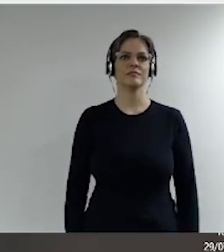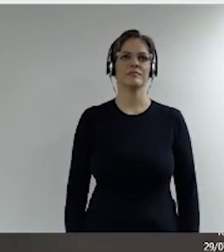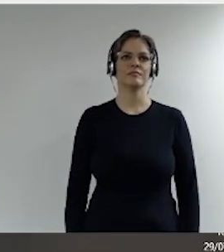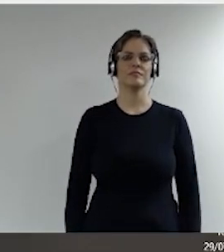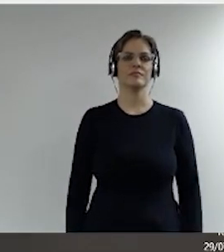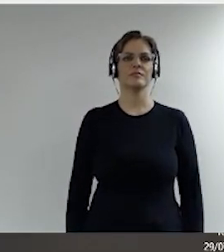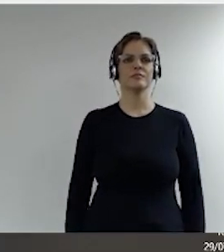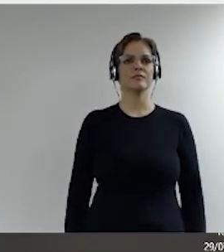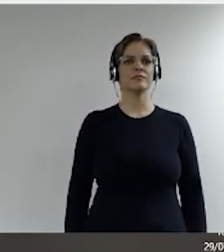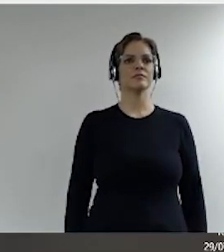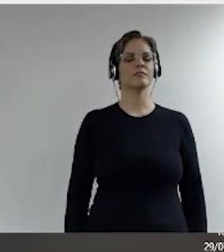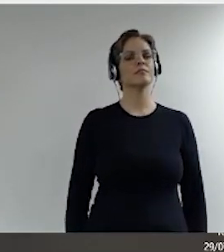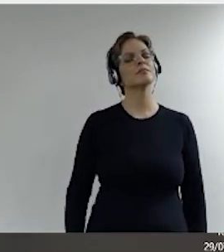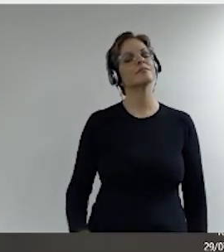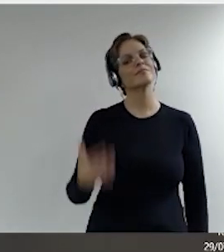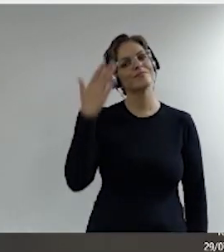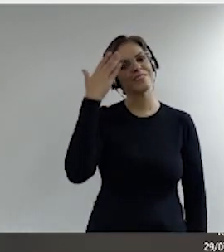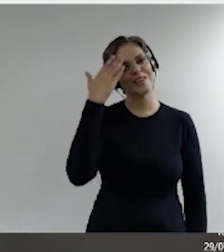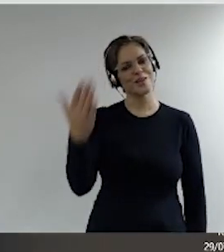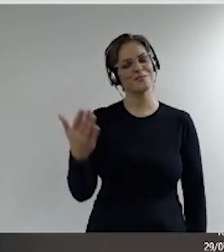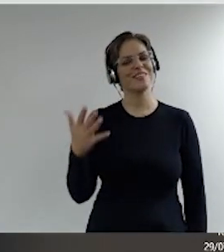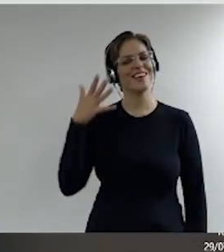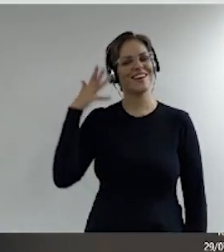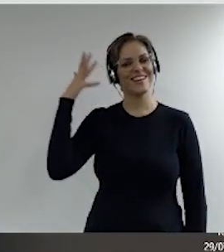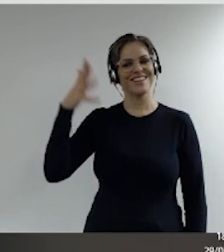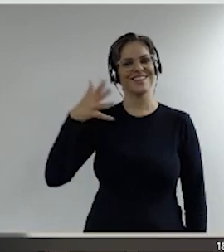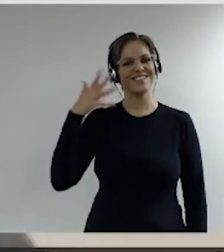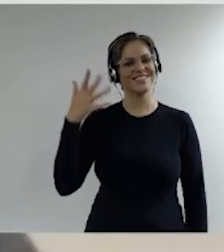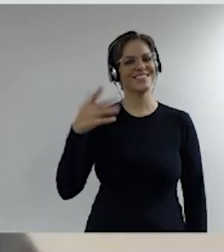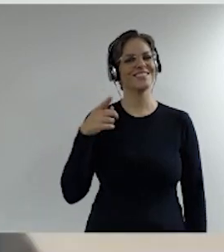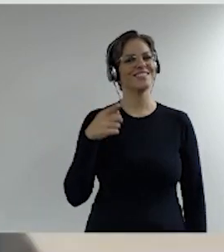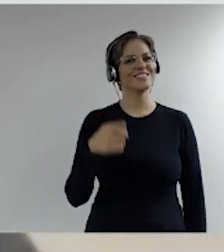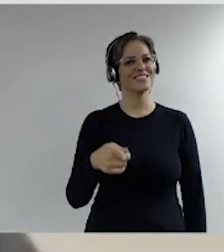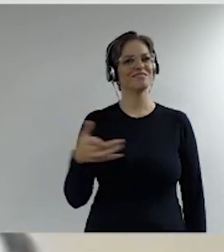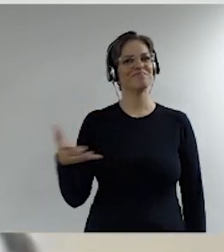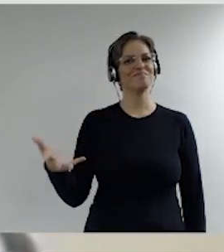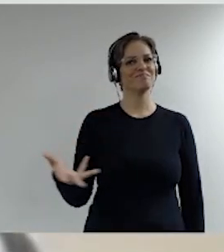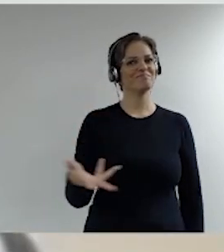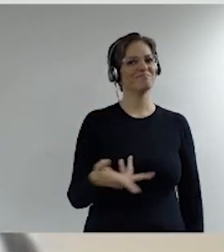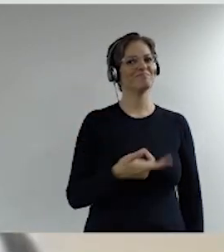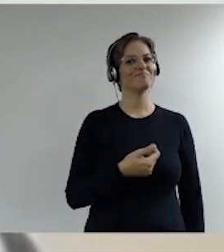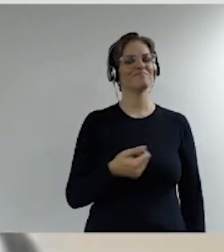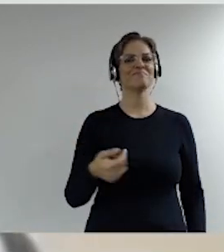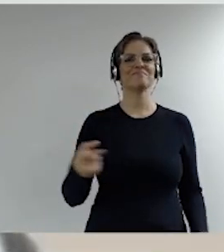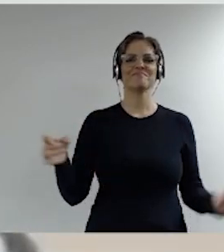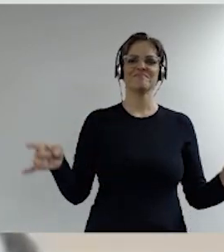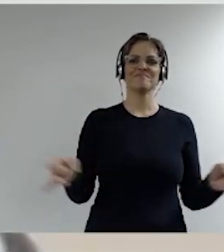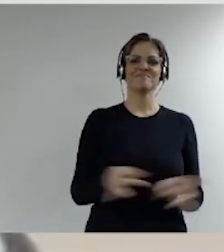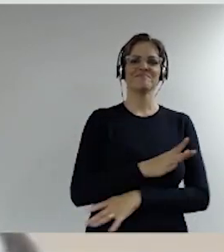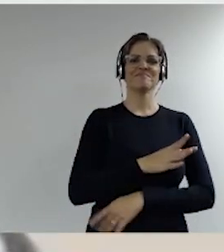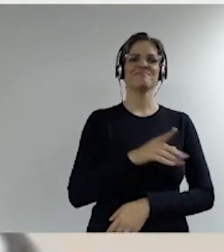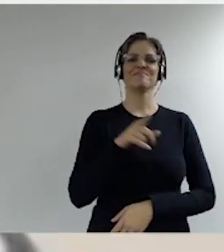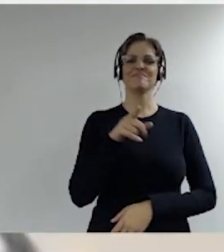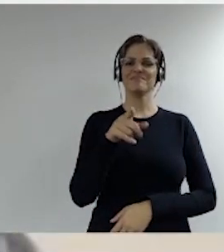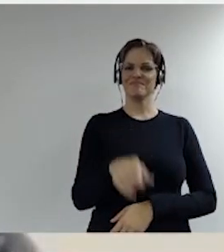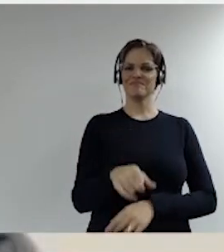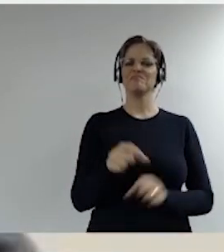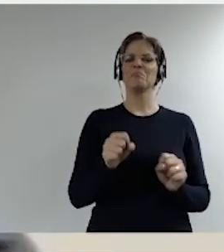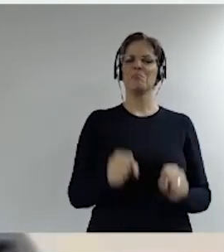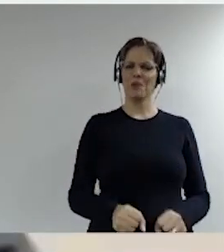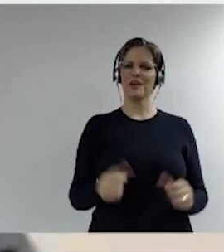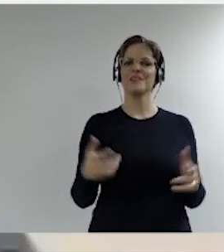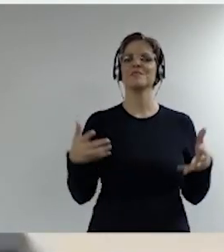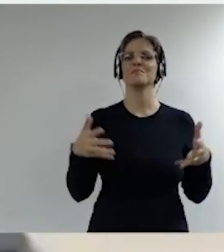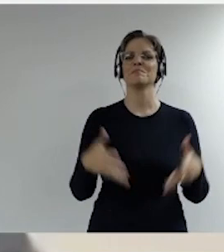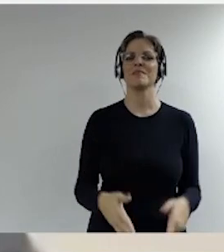Obrigado, doutor Avanço. Certamente, Vossa Excelência encontra-se credenciado para participar da live musical aí, promovida pela Caixa